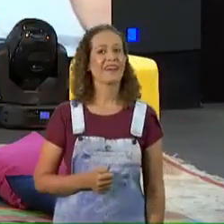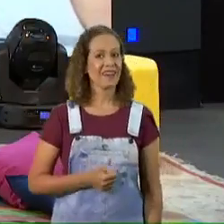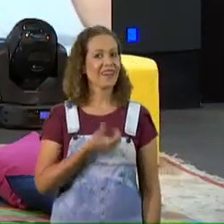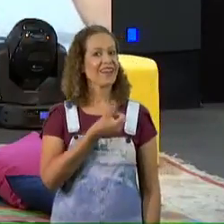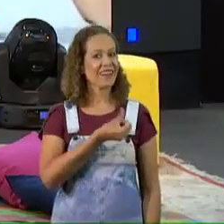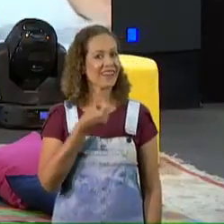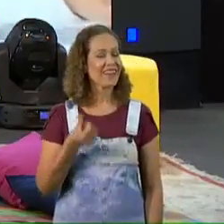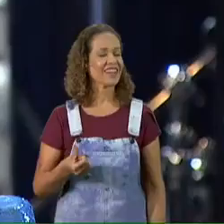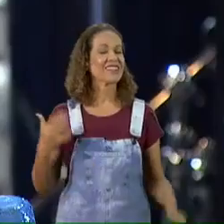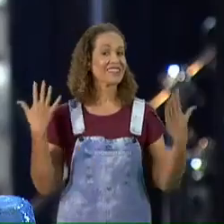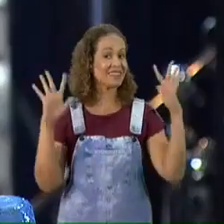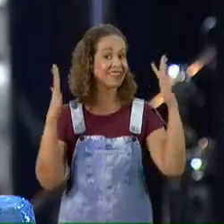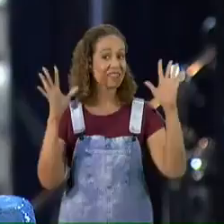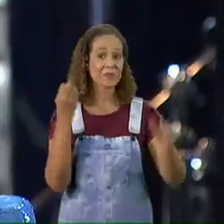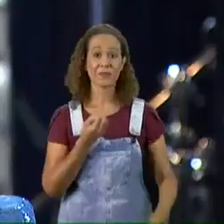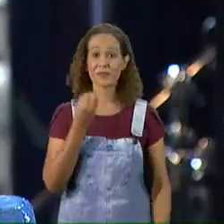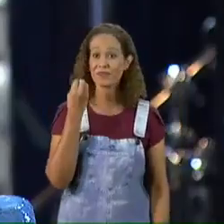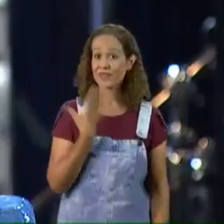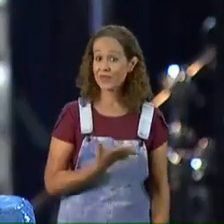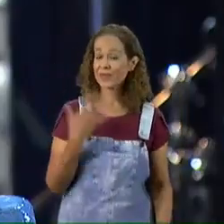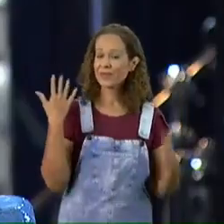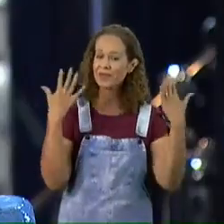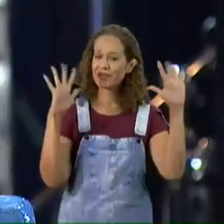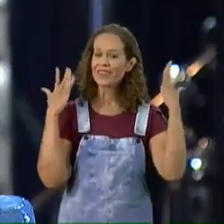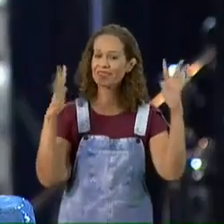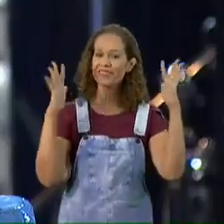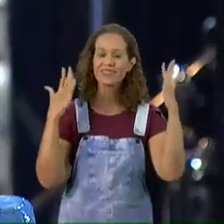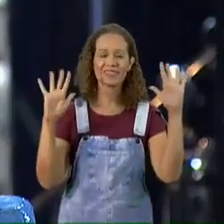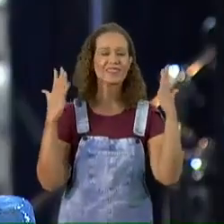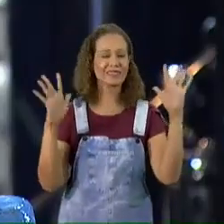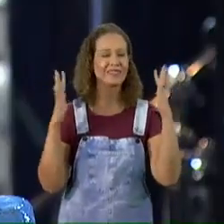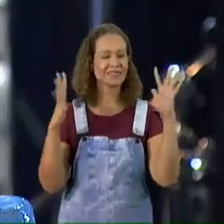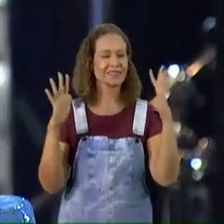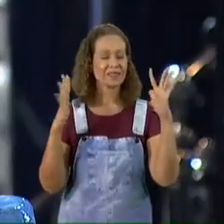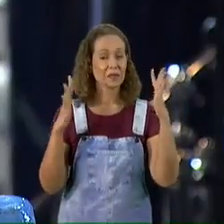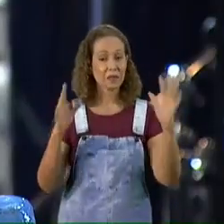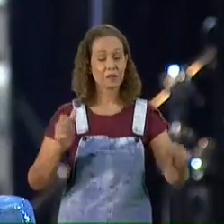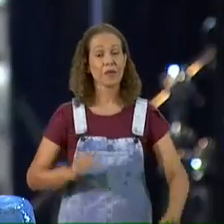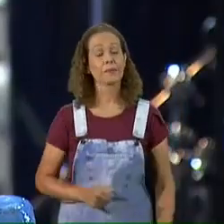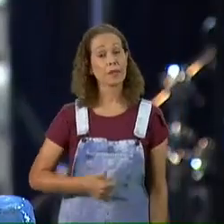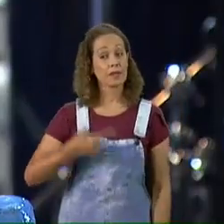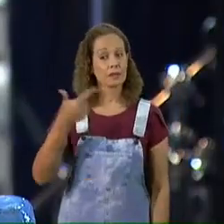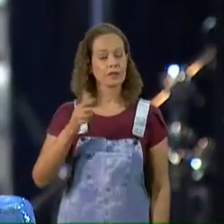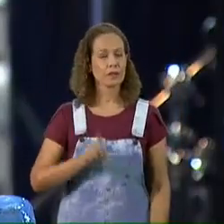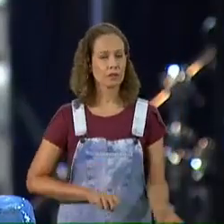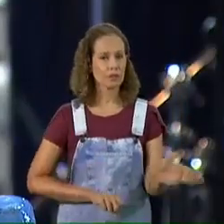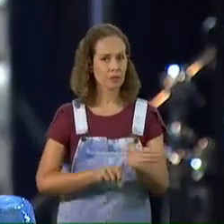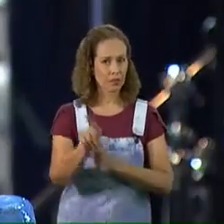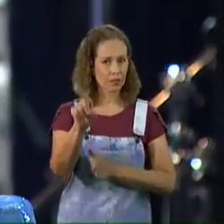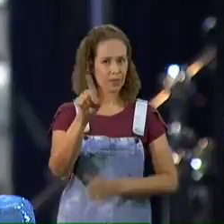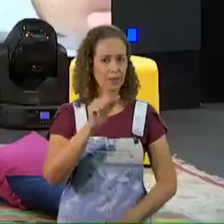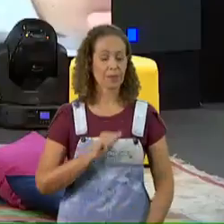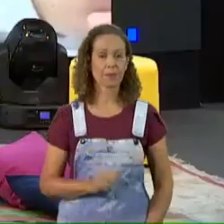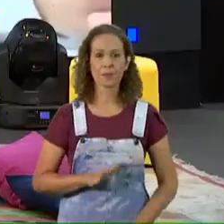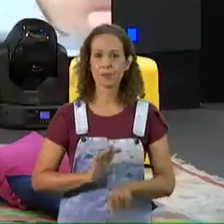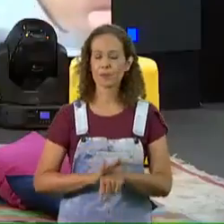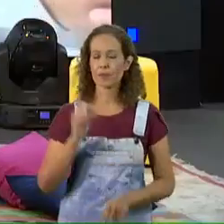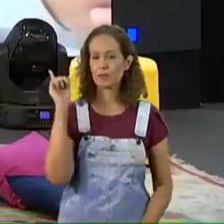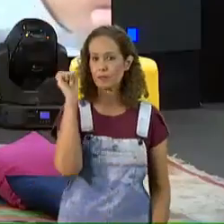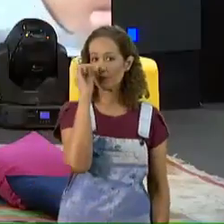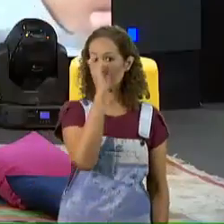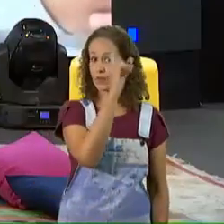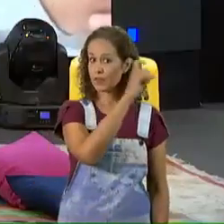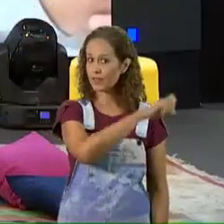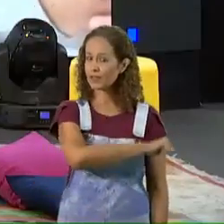66. 66, muito bem, Arthur, parabéns. Segunda pergunta, essa aqui é mais difícil, viu?